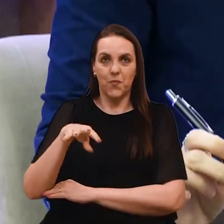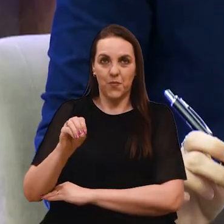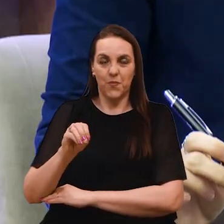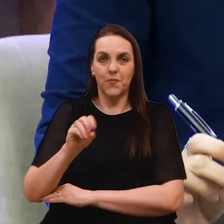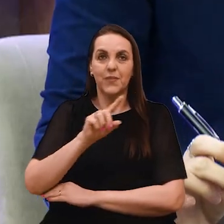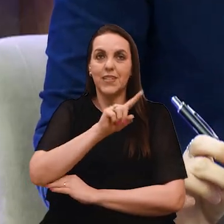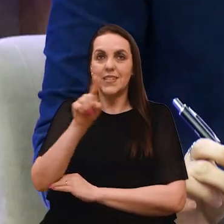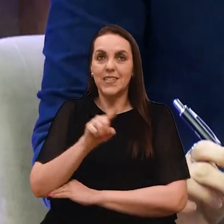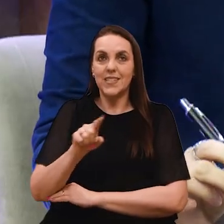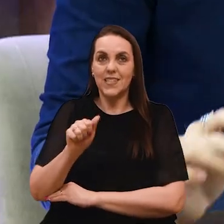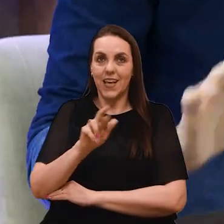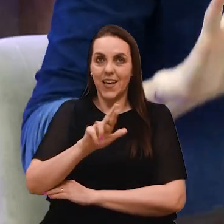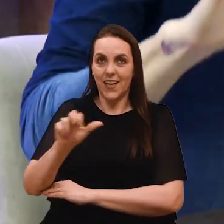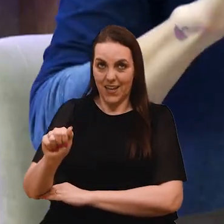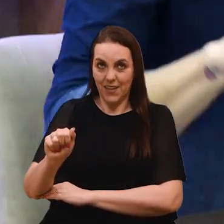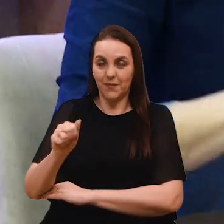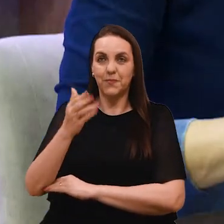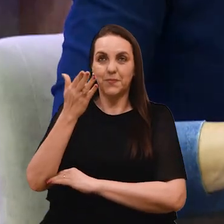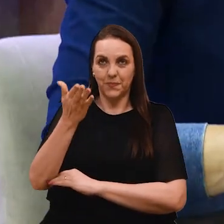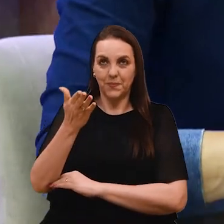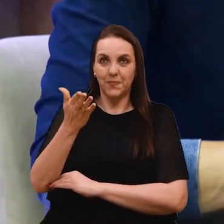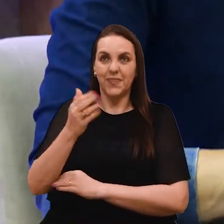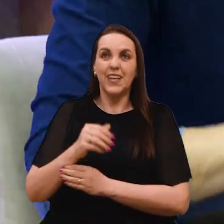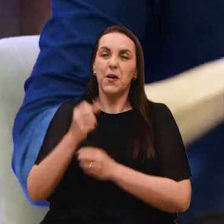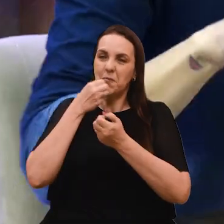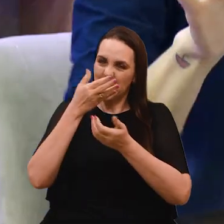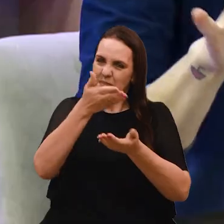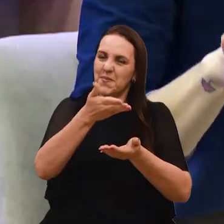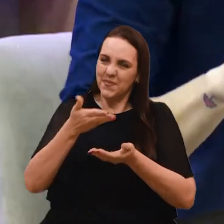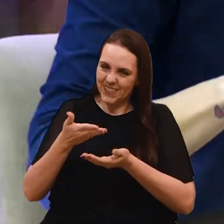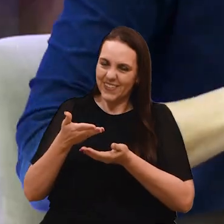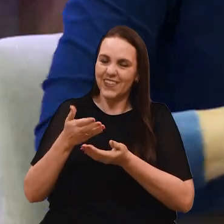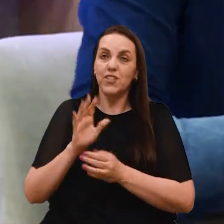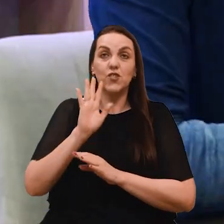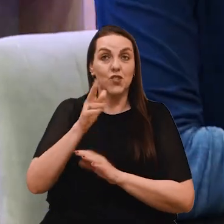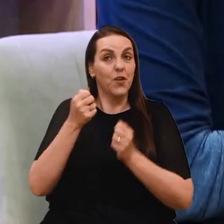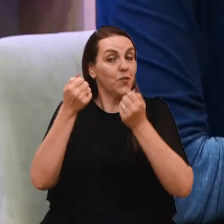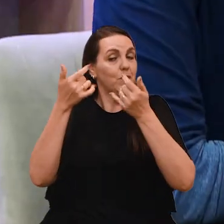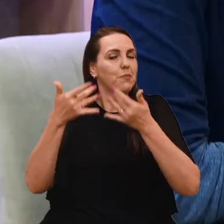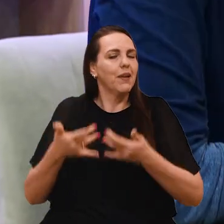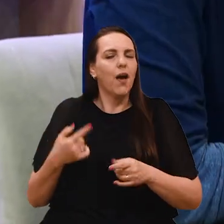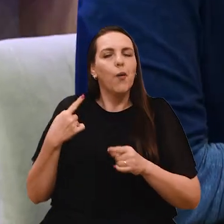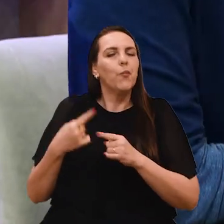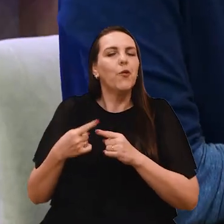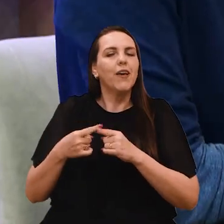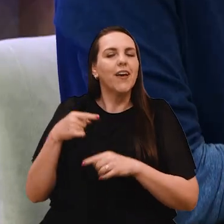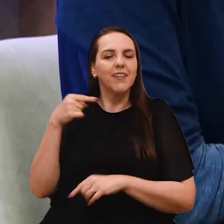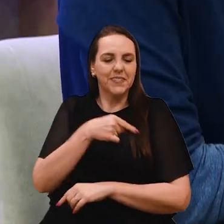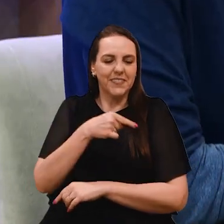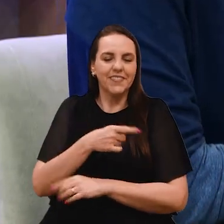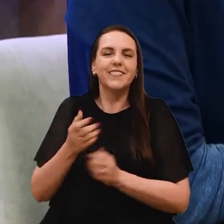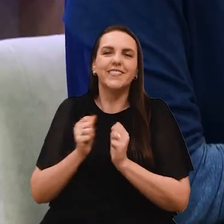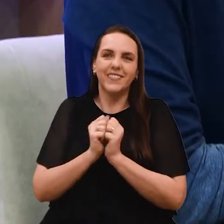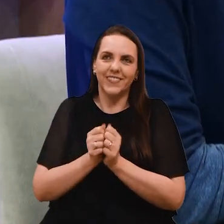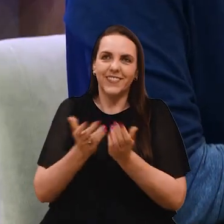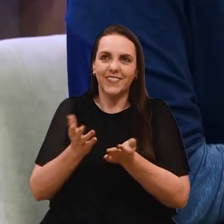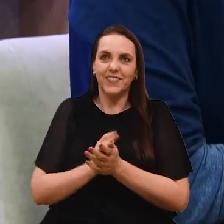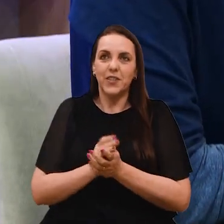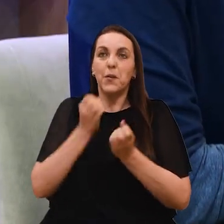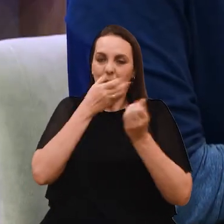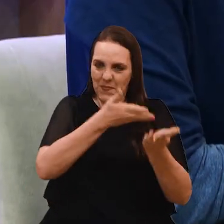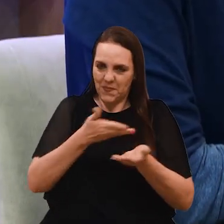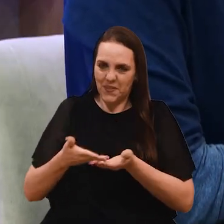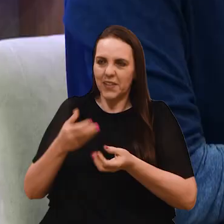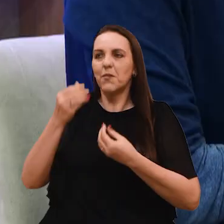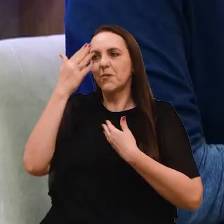Firme Matias Francisco. Seja bem-vinda. Eu já vou falar também porque que ela está aqui. Seja bem-vinda. Muito obrigada. É um